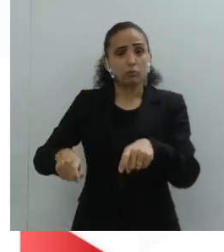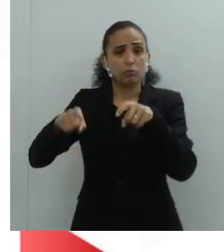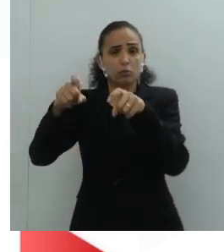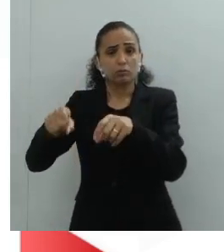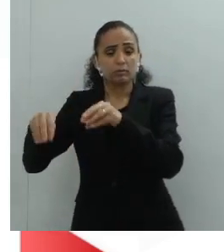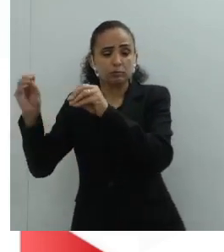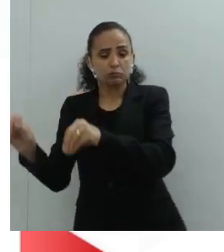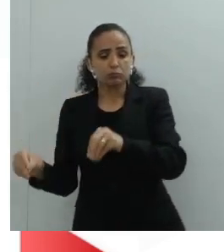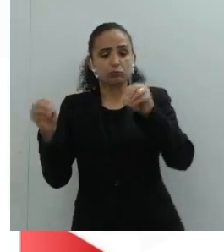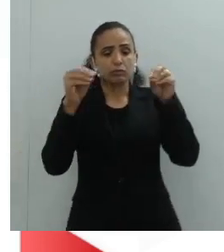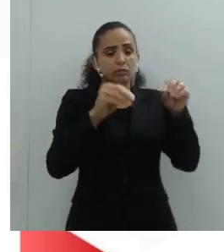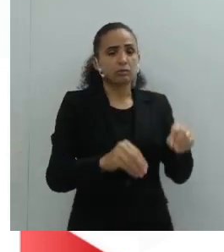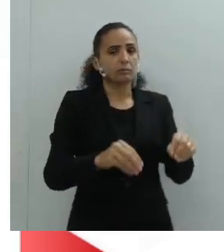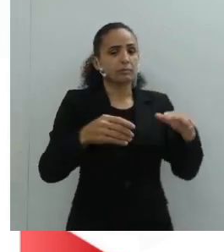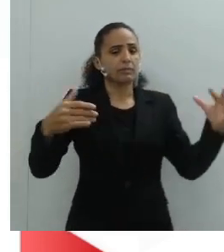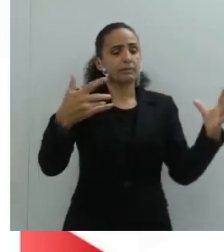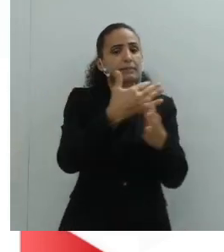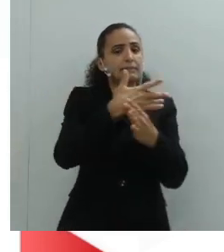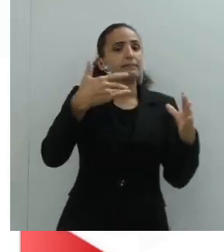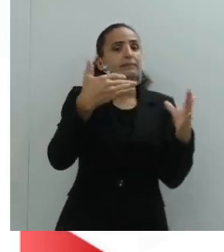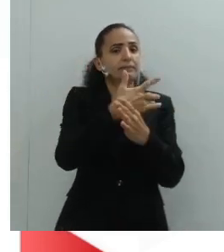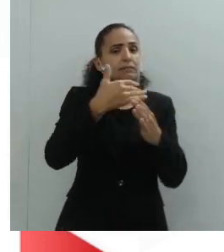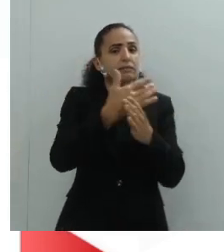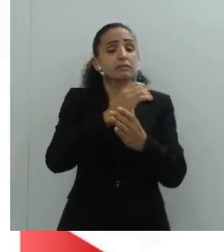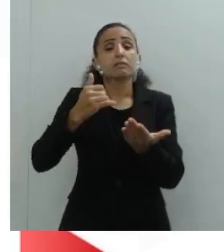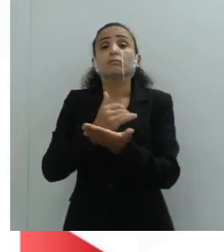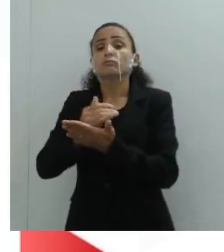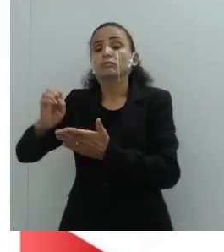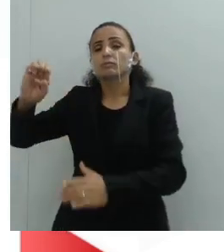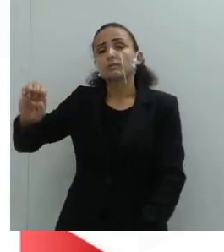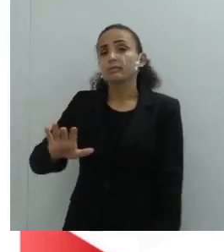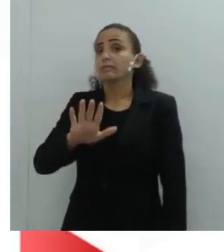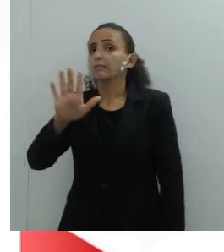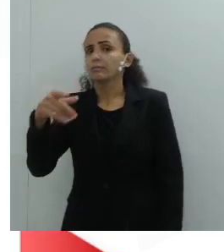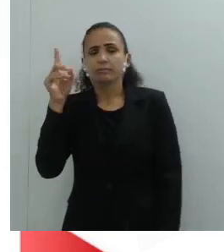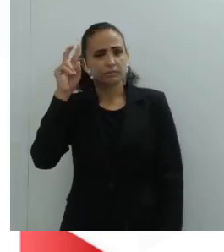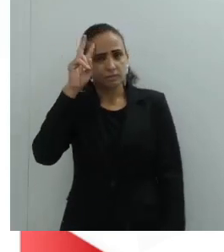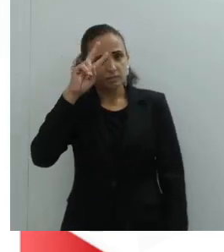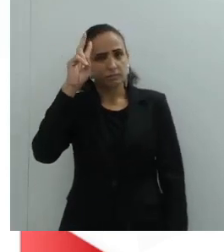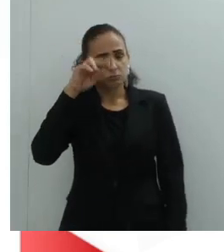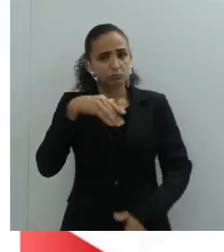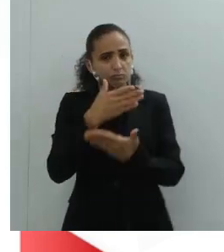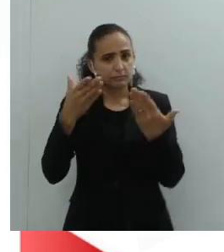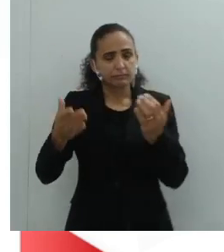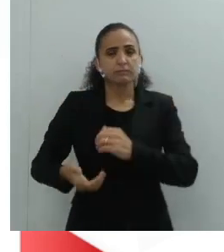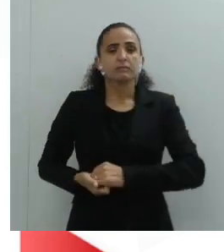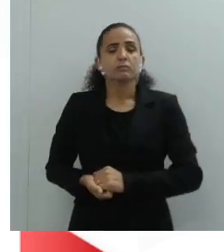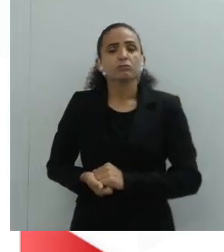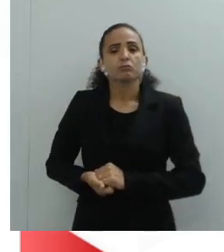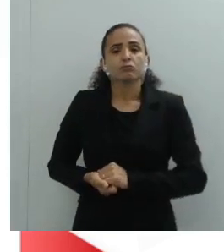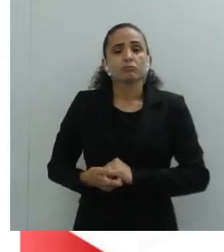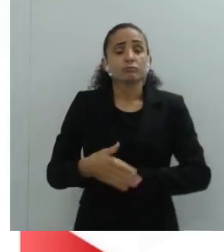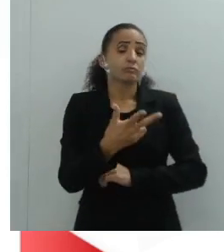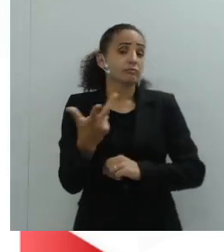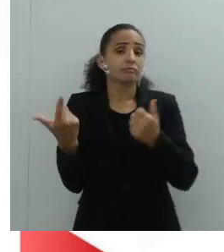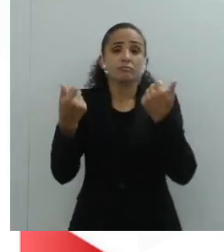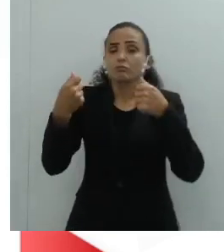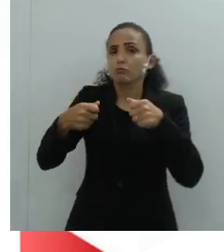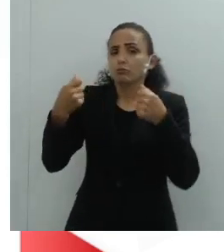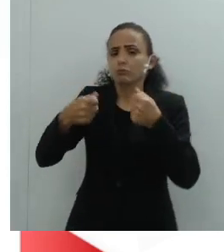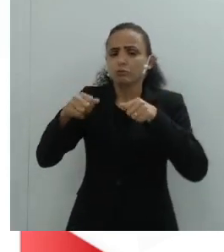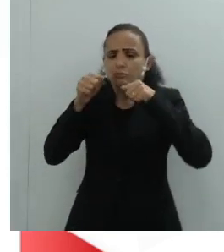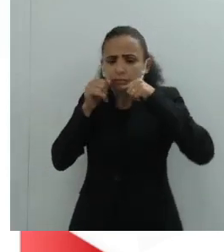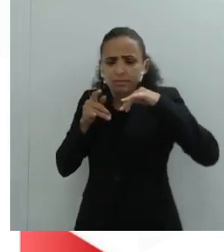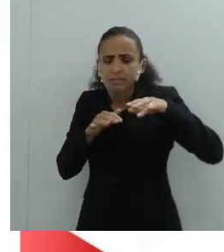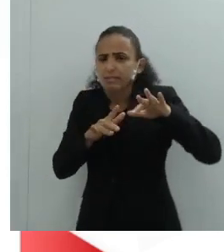centros urbanos. E isso começou lá na Europa, que você está lembrado, não é? E com isso a necessidade de expansão